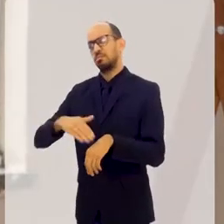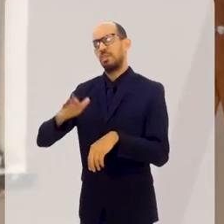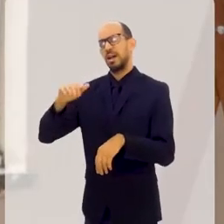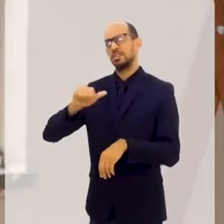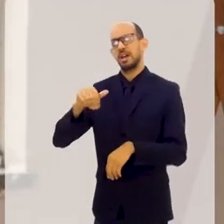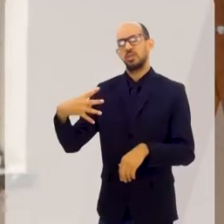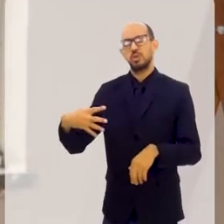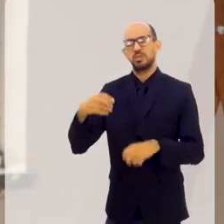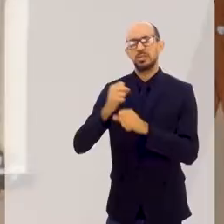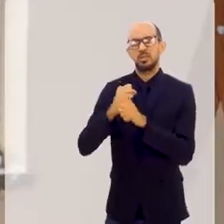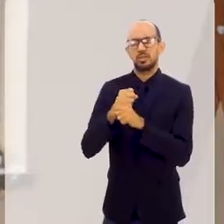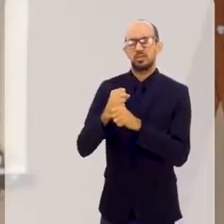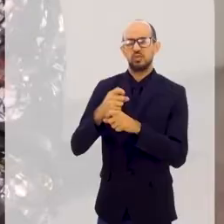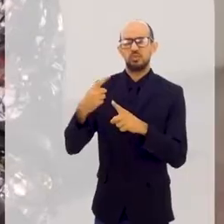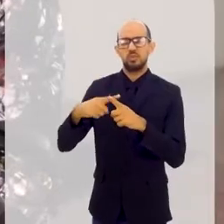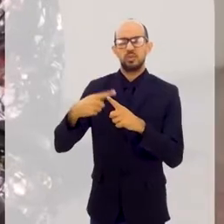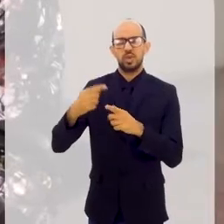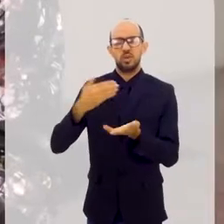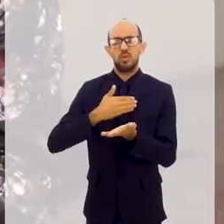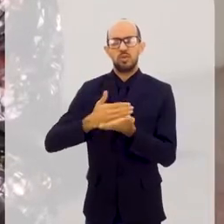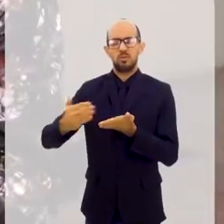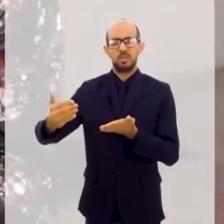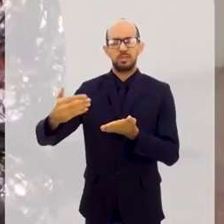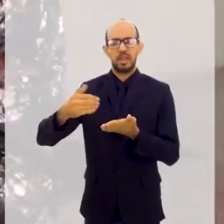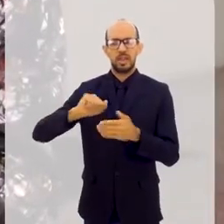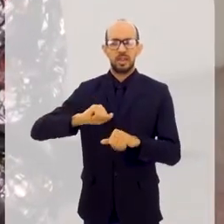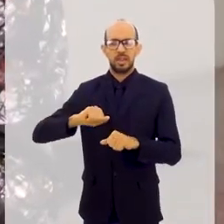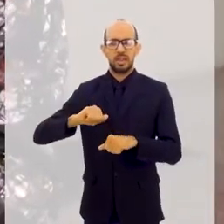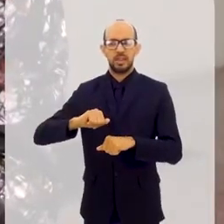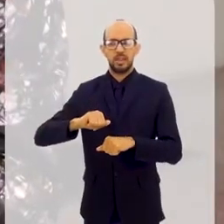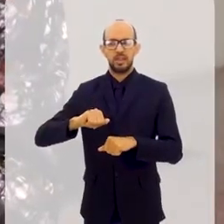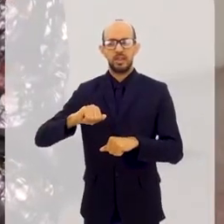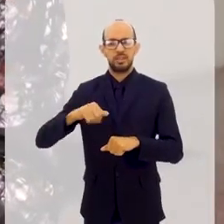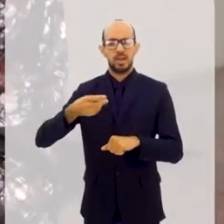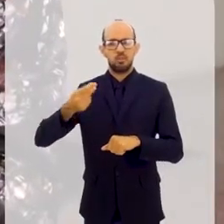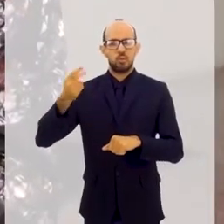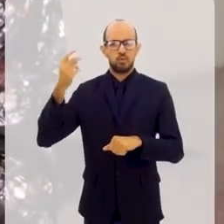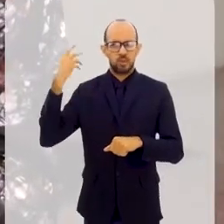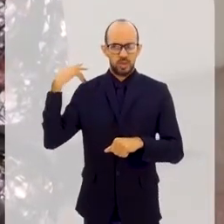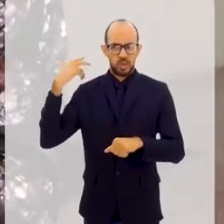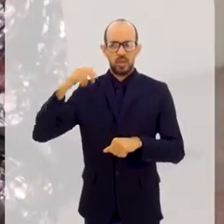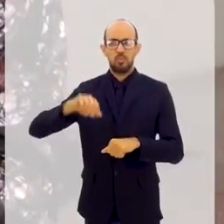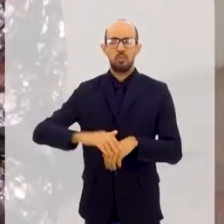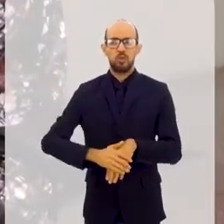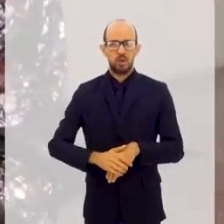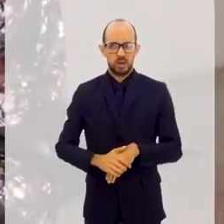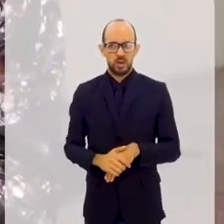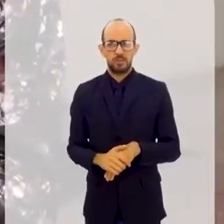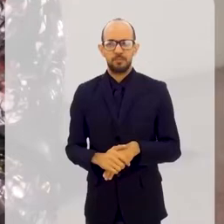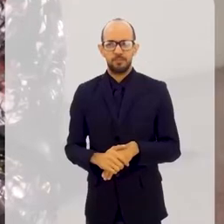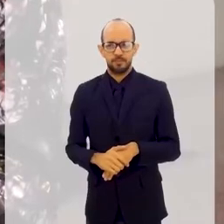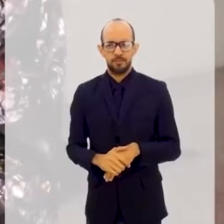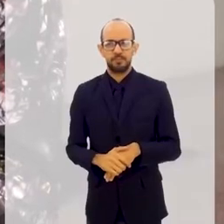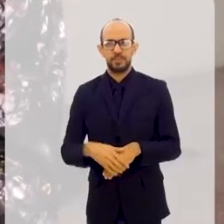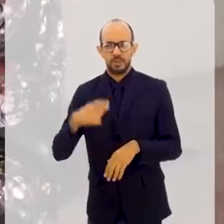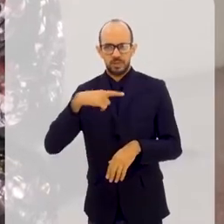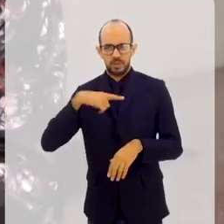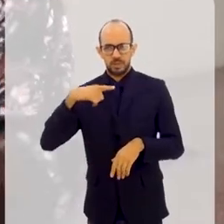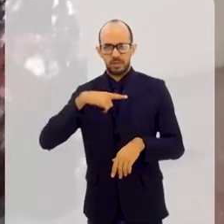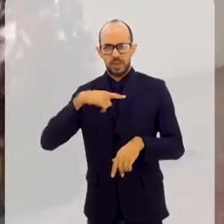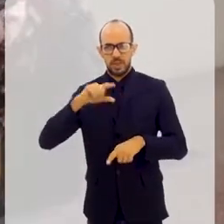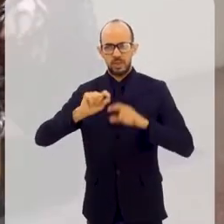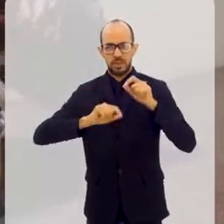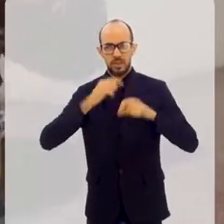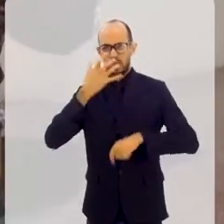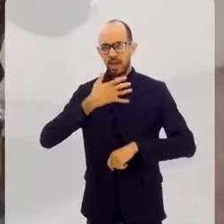Porque já comecei desde a esquina lá que eu vendo e a intenção bem grande